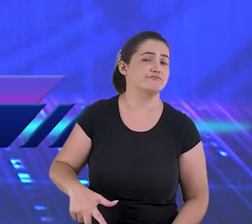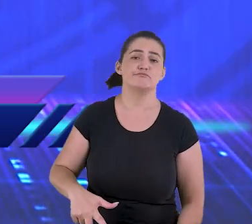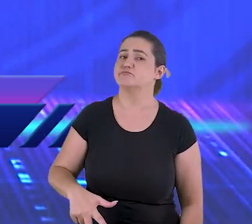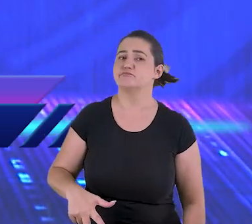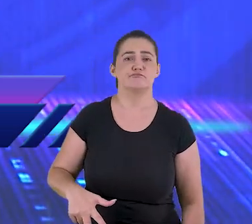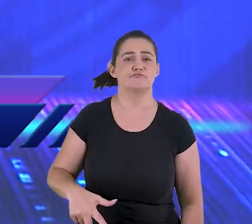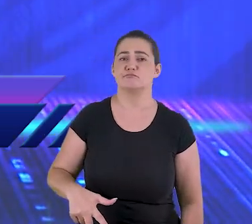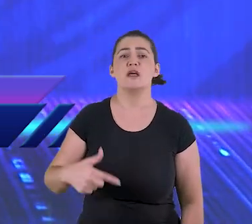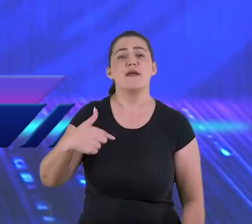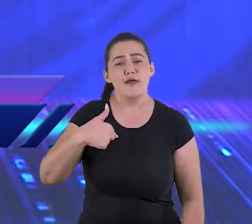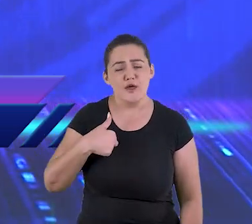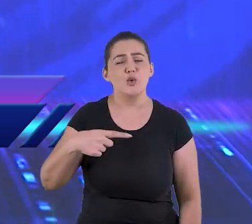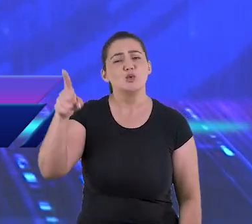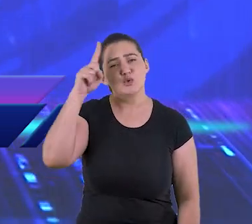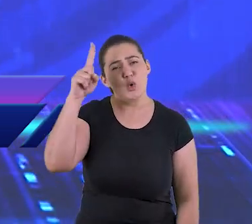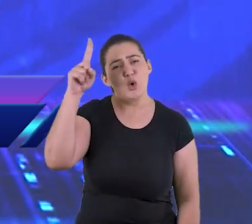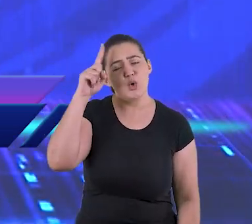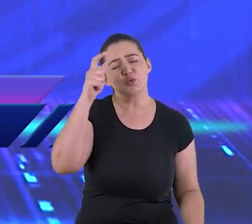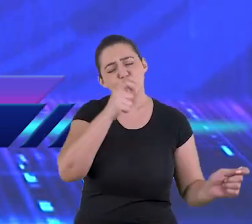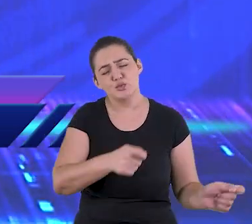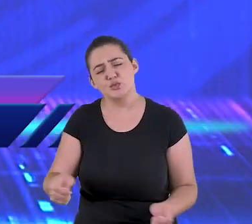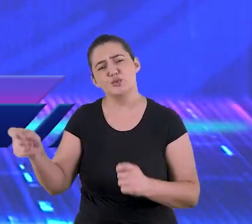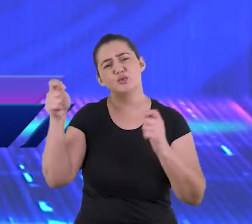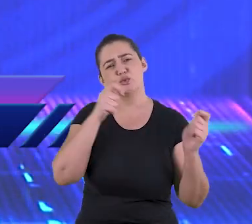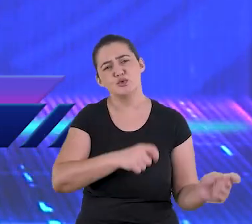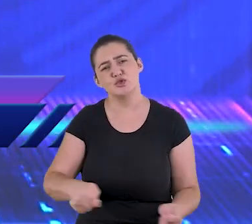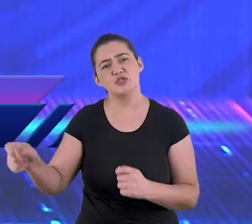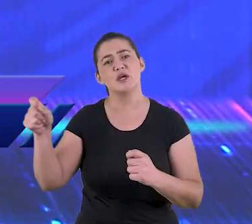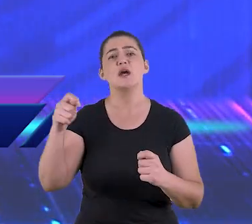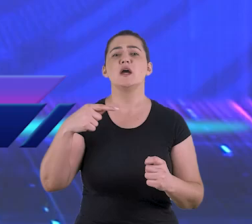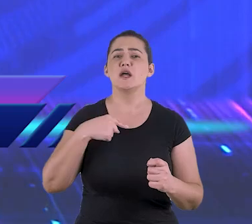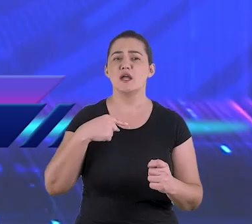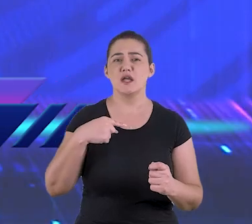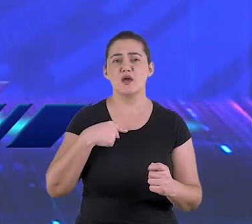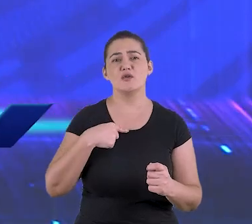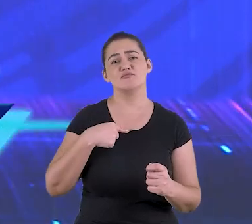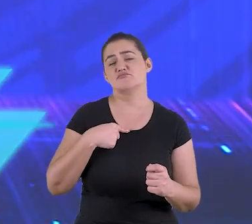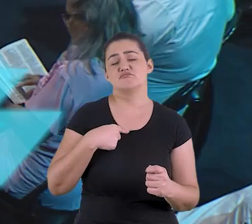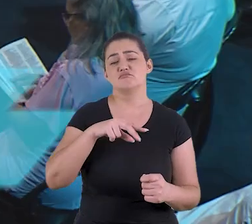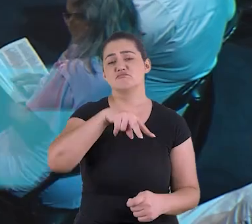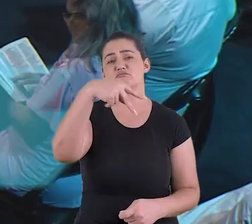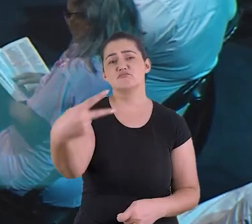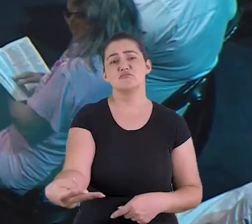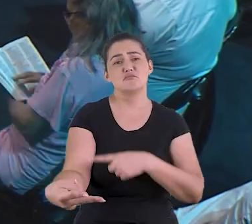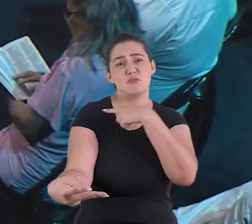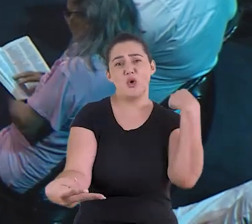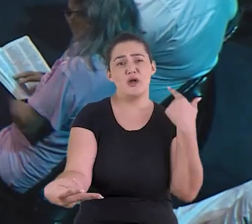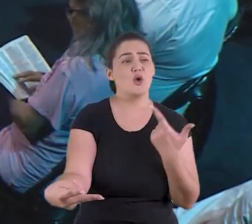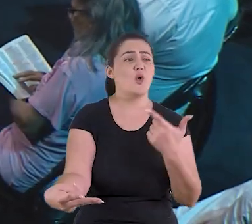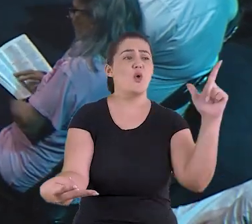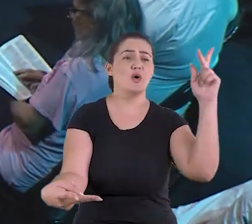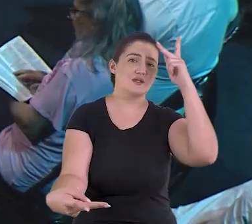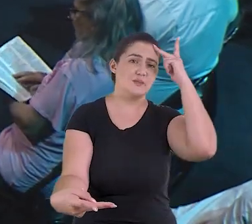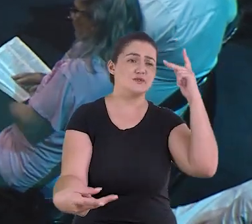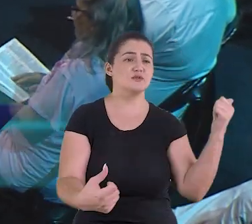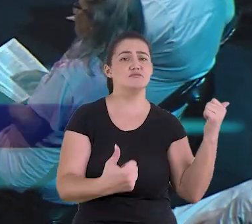Todos os dias da minha luta esperaria até que eu fosse substituído.